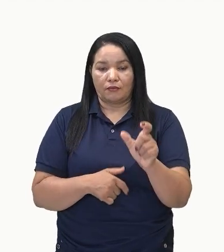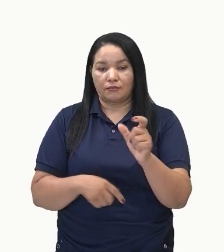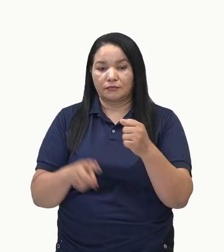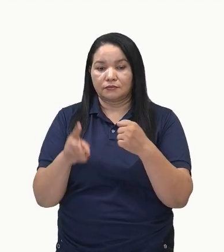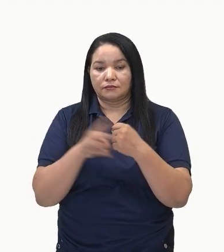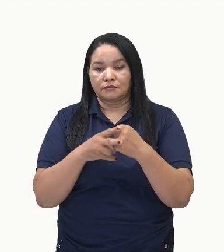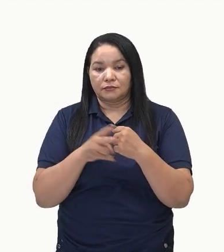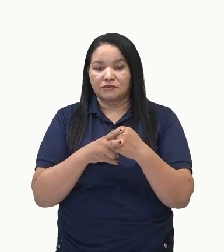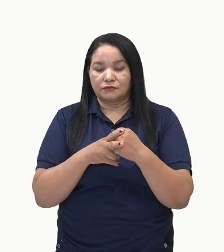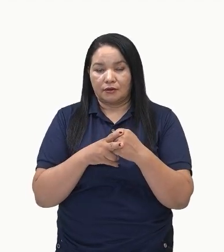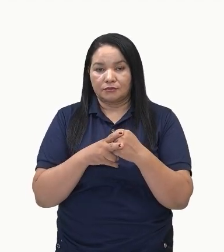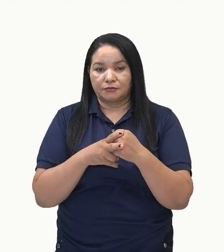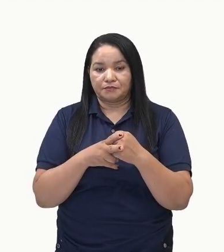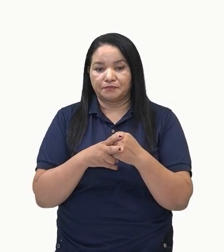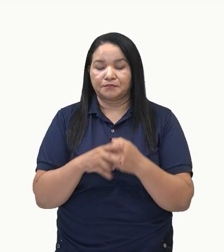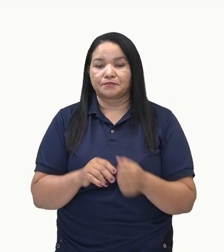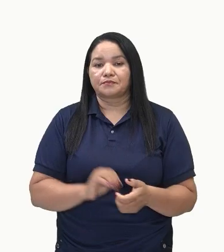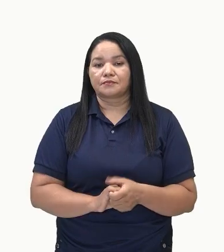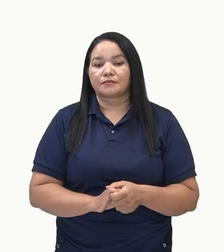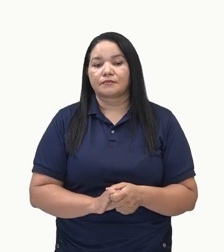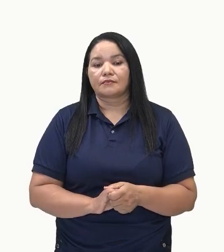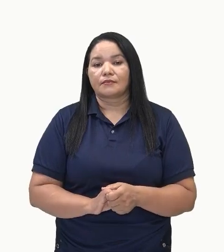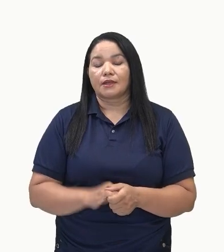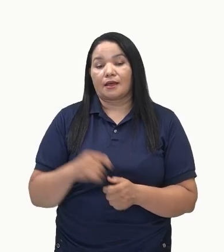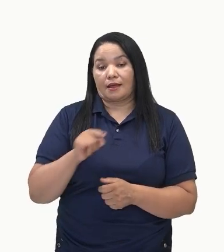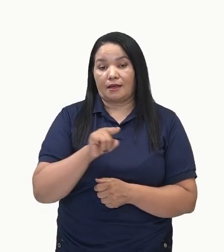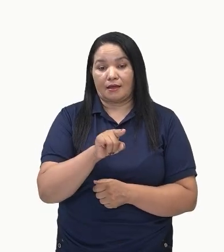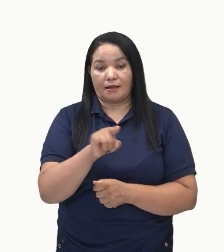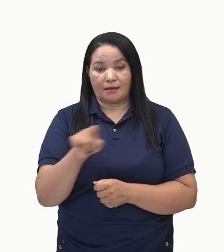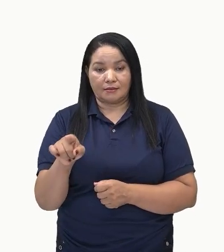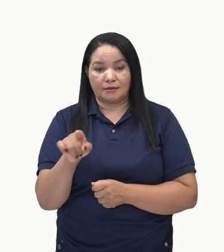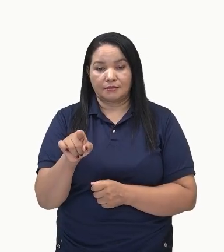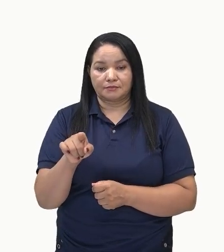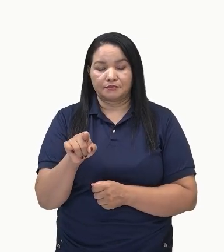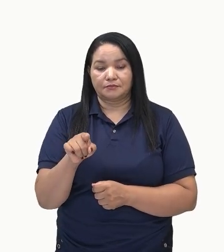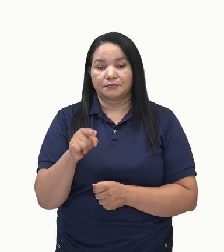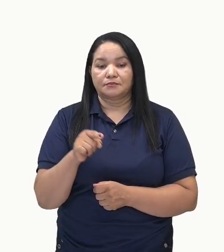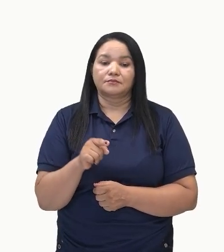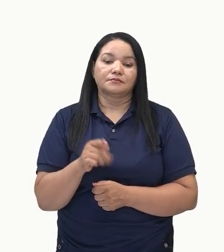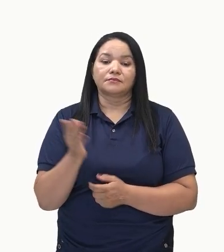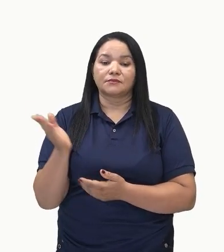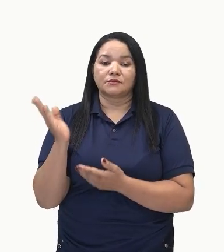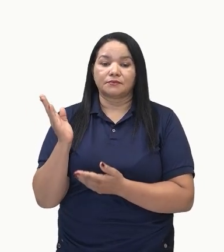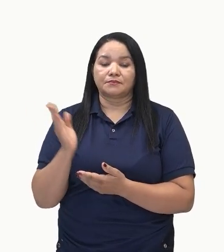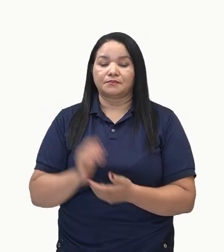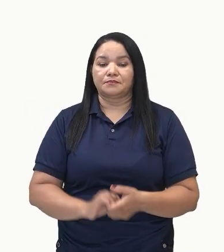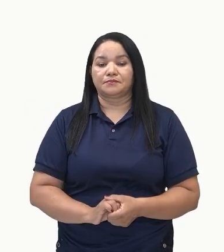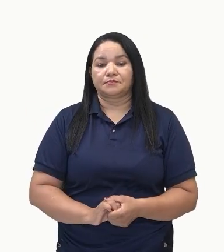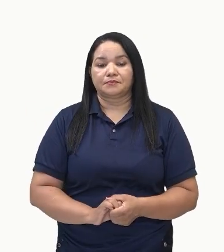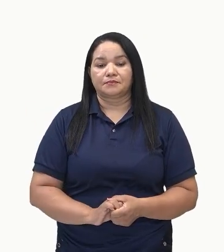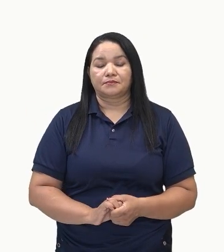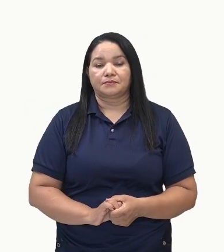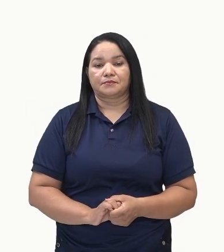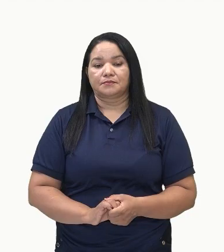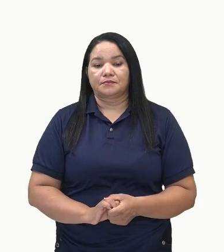person, esta pessoa, ou seja, ela, né? Ele, ou, nesse caso aqui, ela.